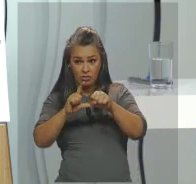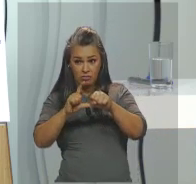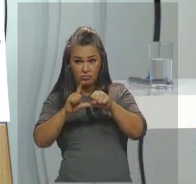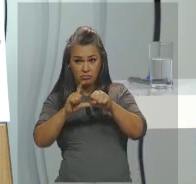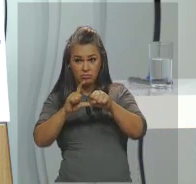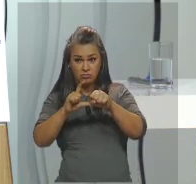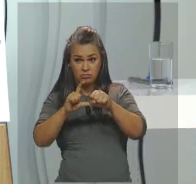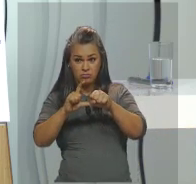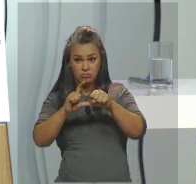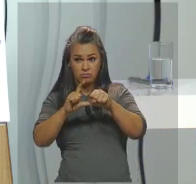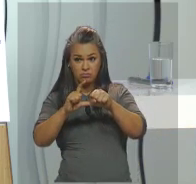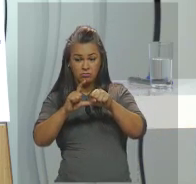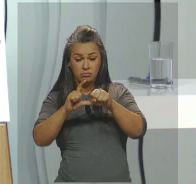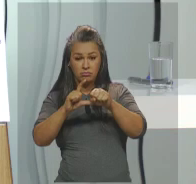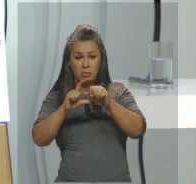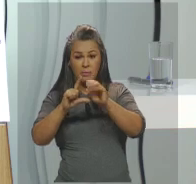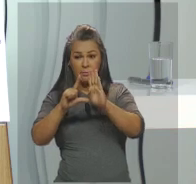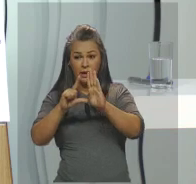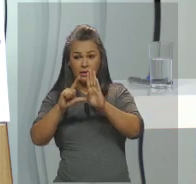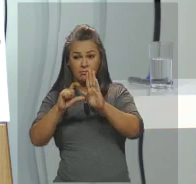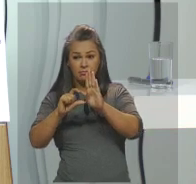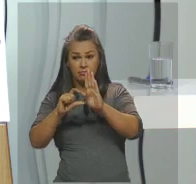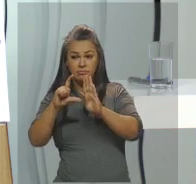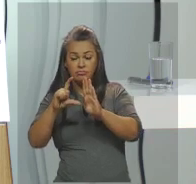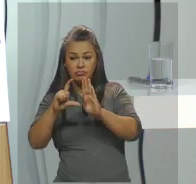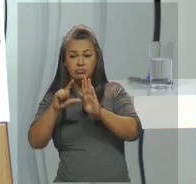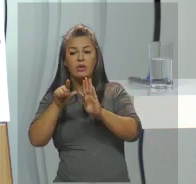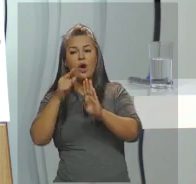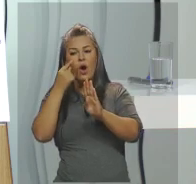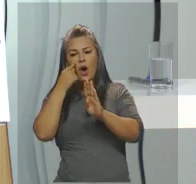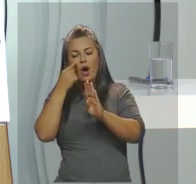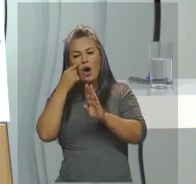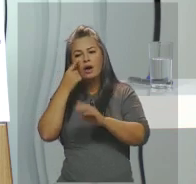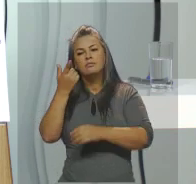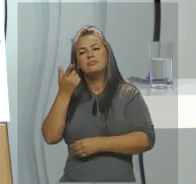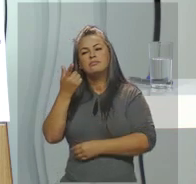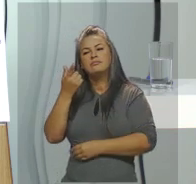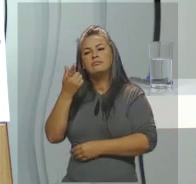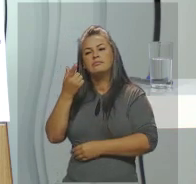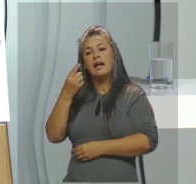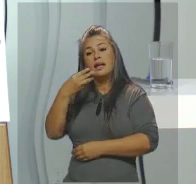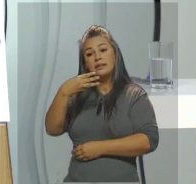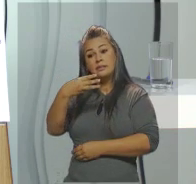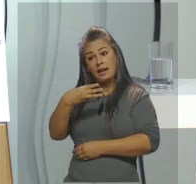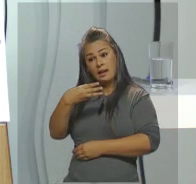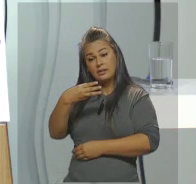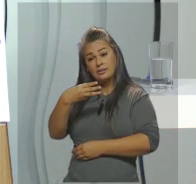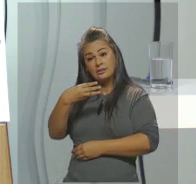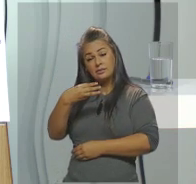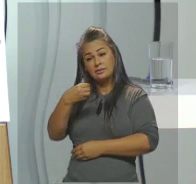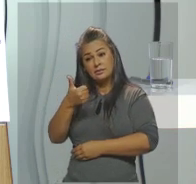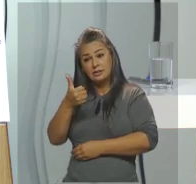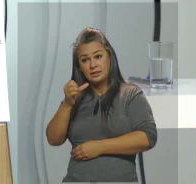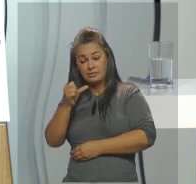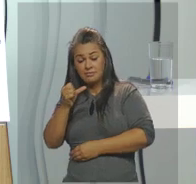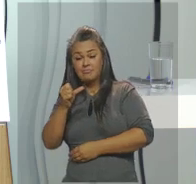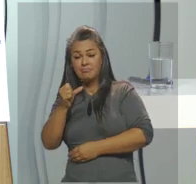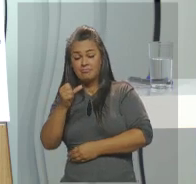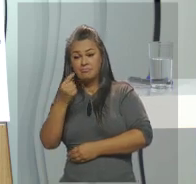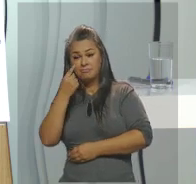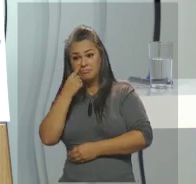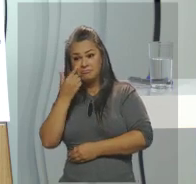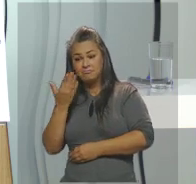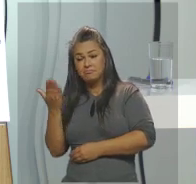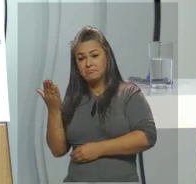Bzão. Uma proporção de 3/16 de abóboras esféricas. Quando aparecem